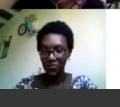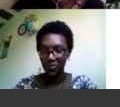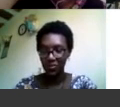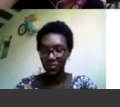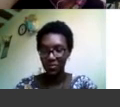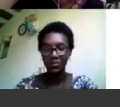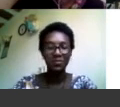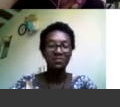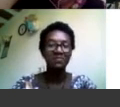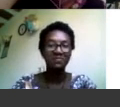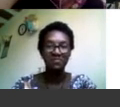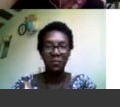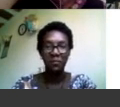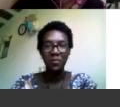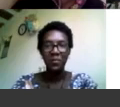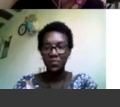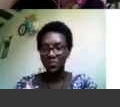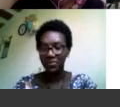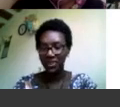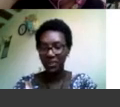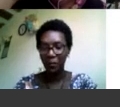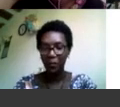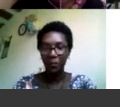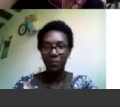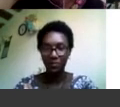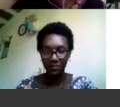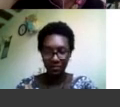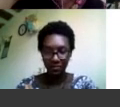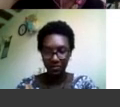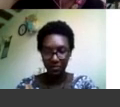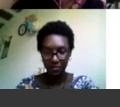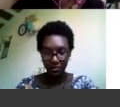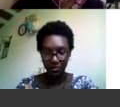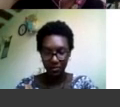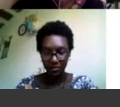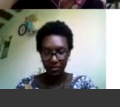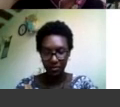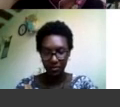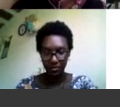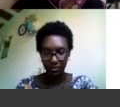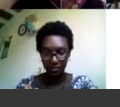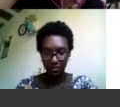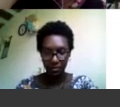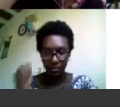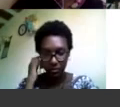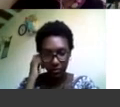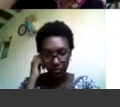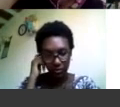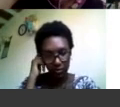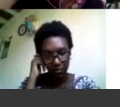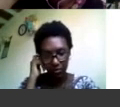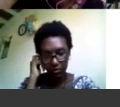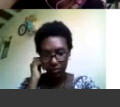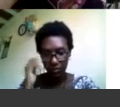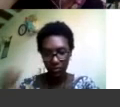pelas parcerias e noção de coerência que a gente tem, né, todos nós, assumido em nosso trabalho. E eu não